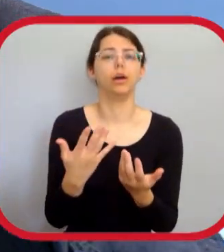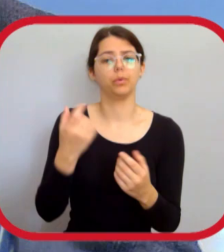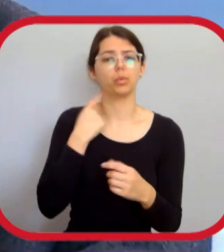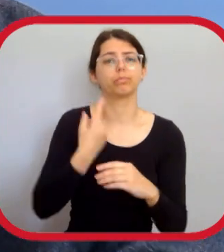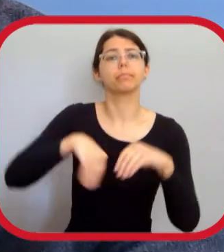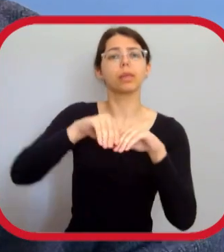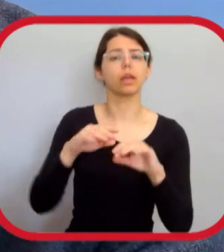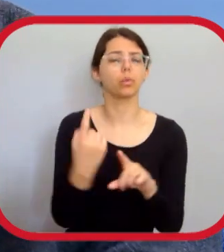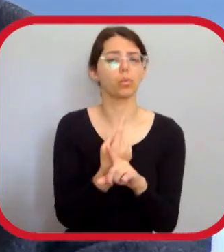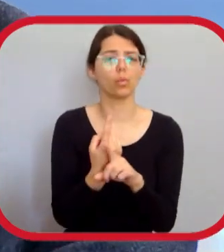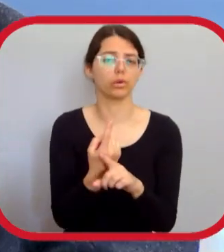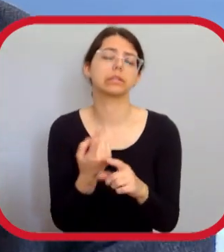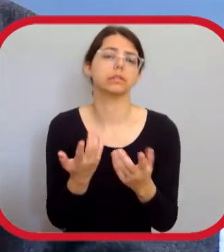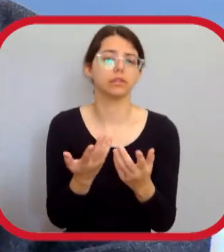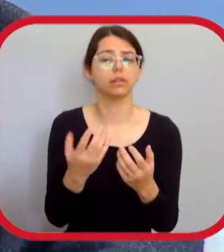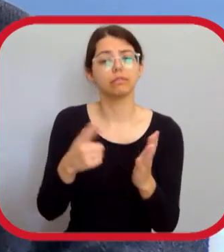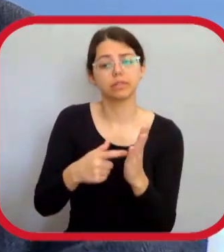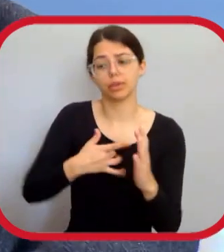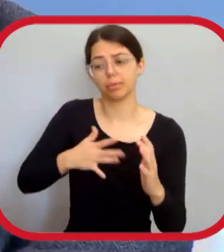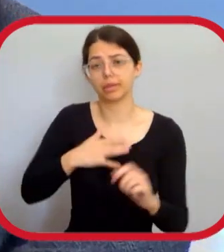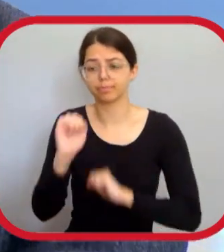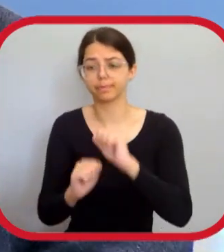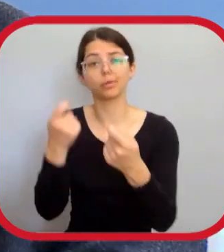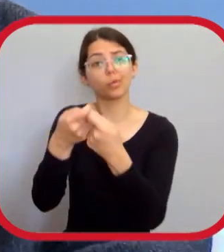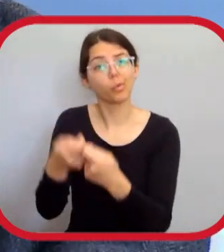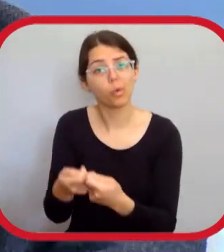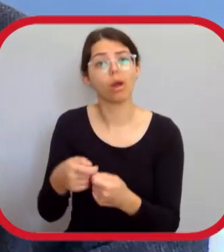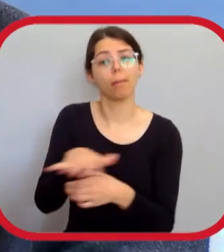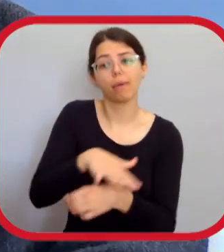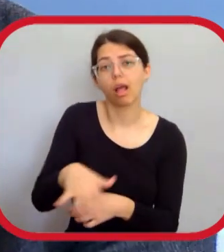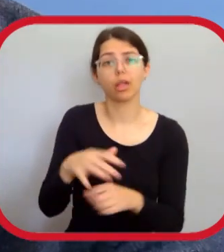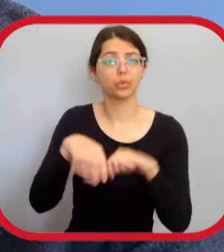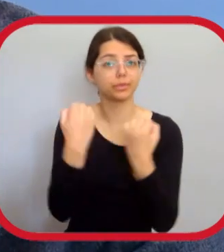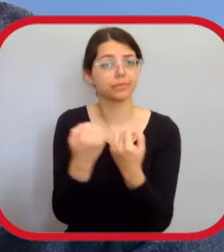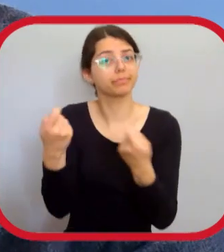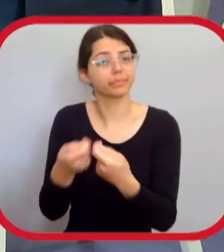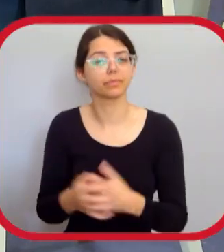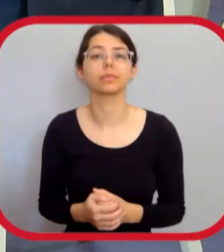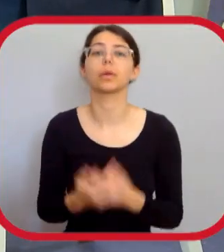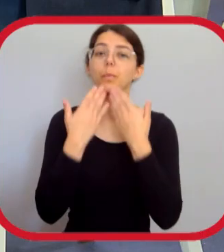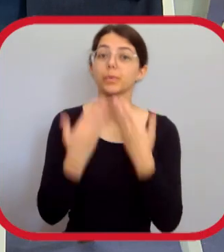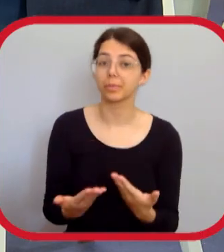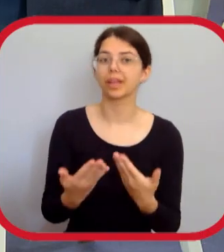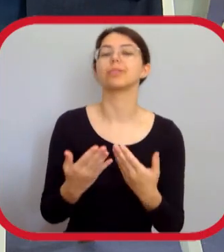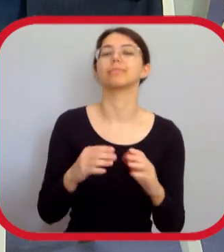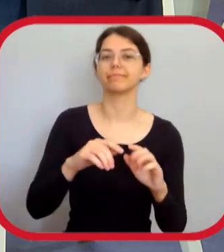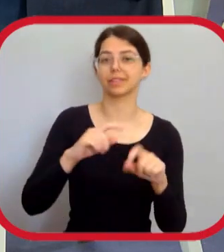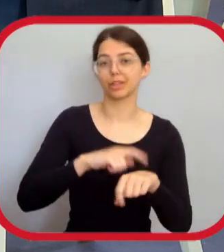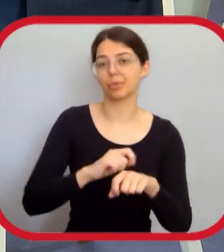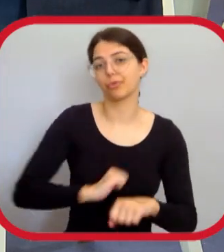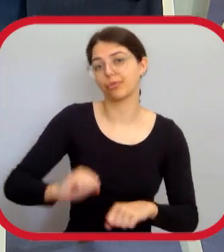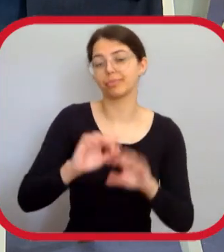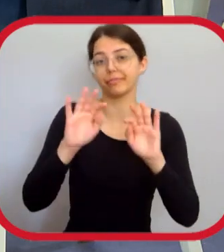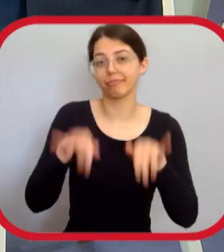duração, pós-graduações, etc., adequadas às necessidades das empresas, do mercado e da sociedade. Muito obrigada. Chegámos assim ao final